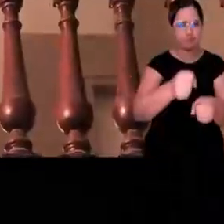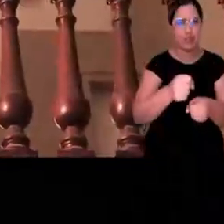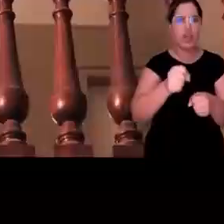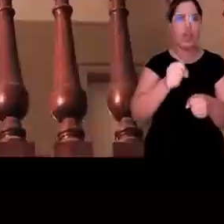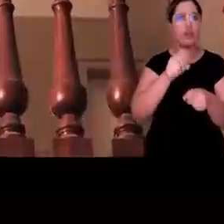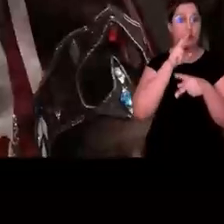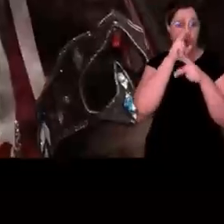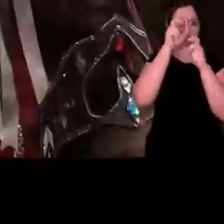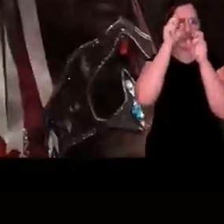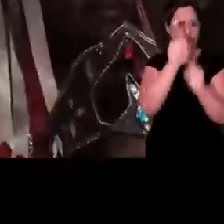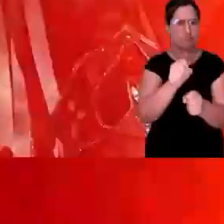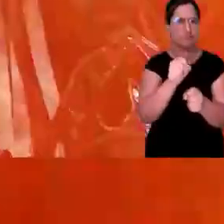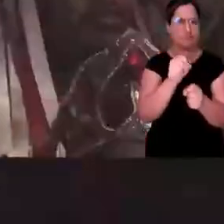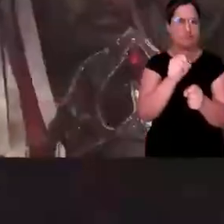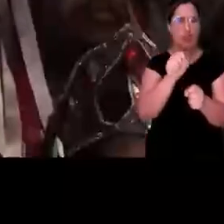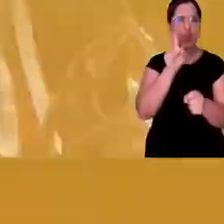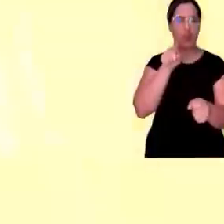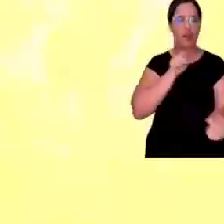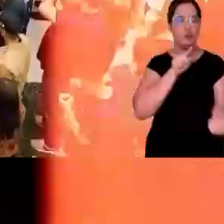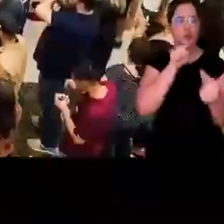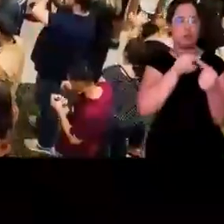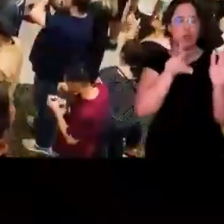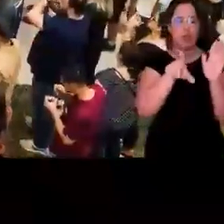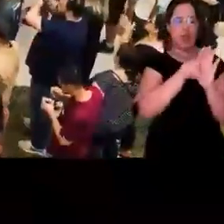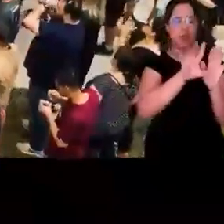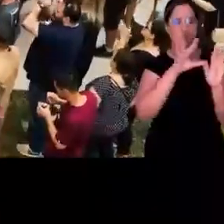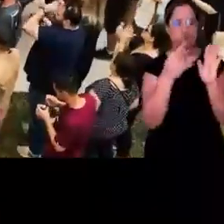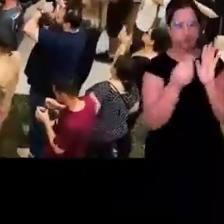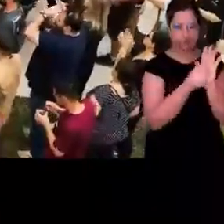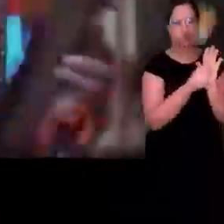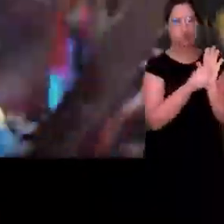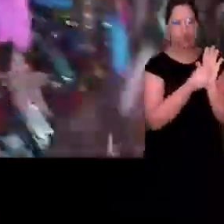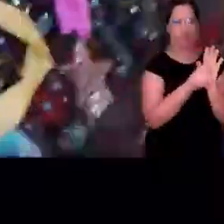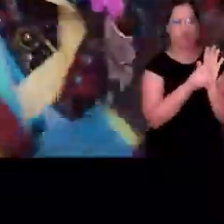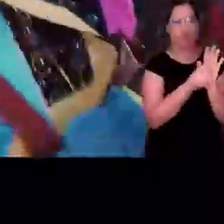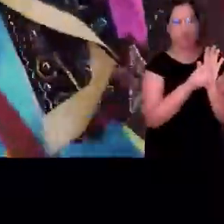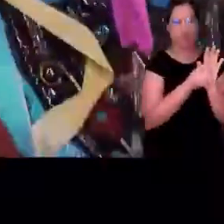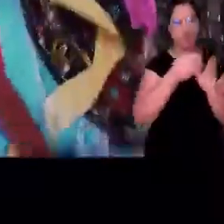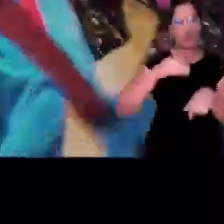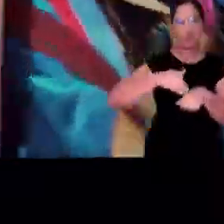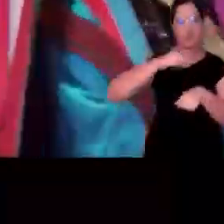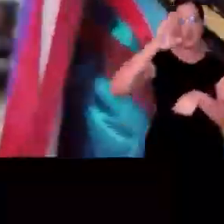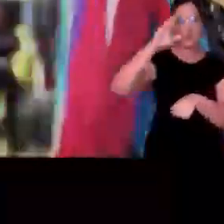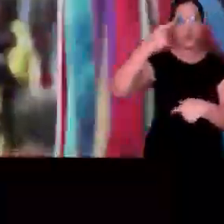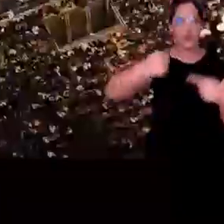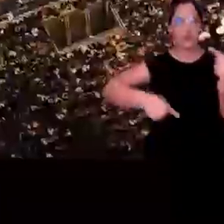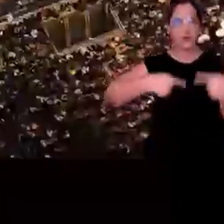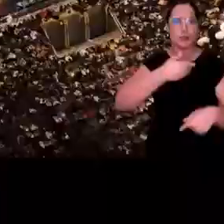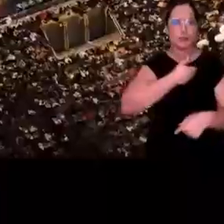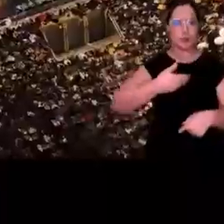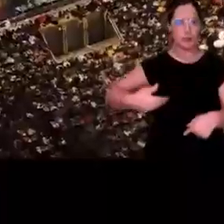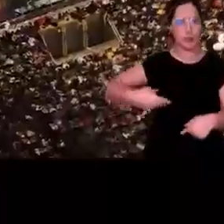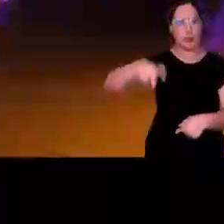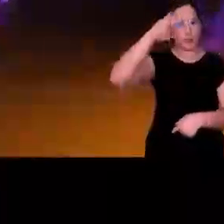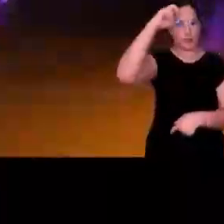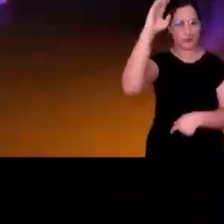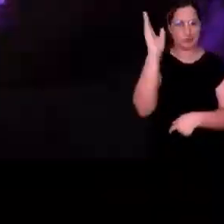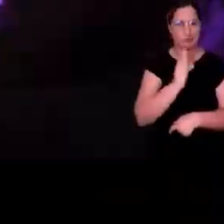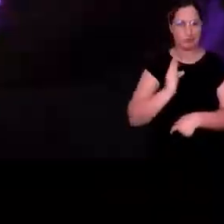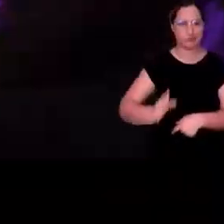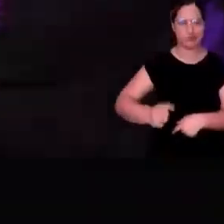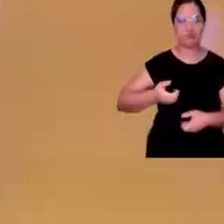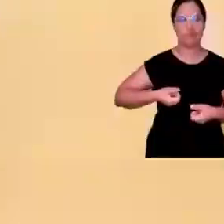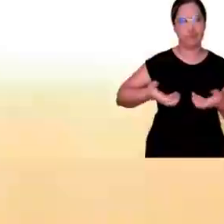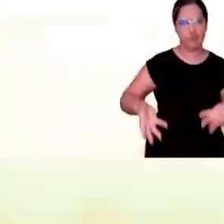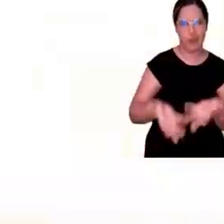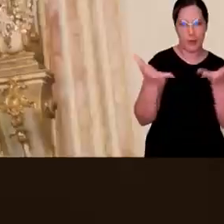suas devidas roupas típicas, imagens aéreas de cidades e teatros, entre outros. No canto inferior direito está a intérprete de